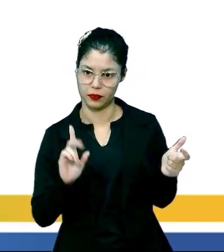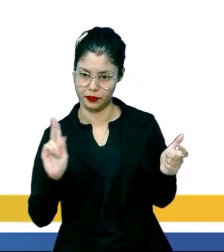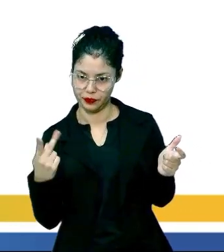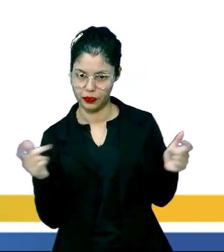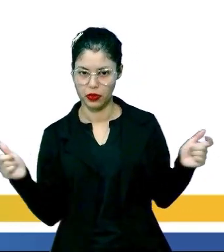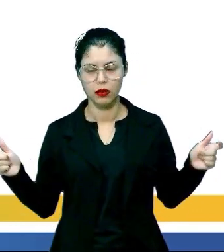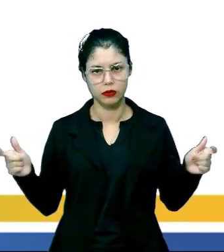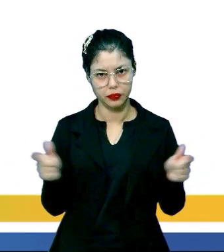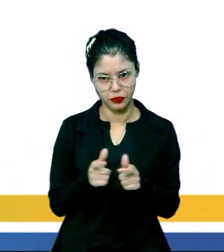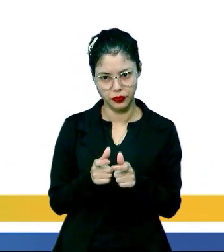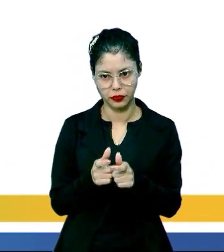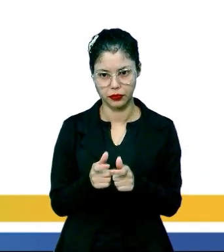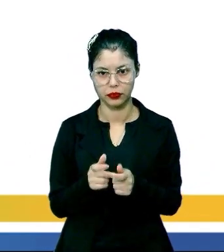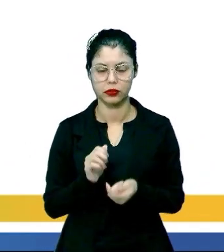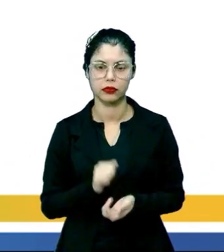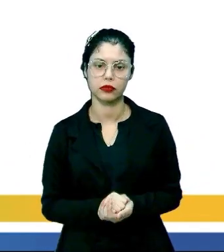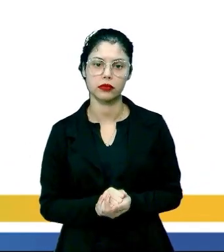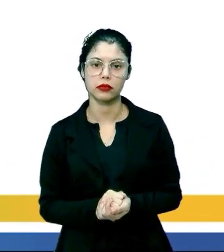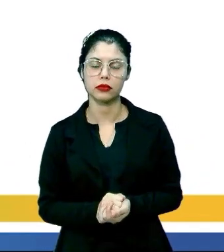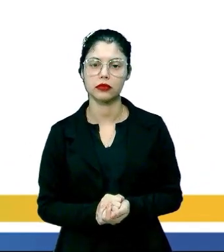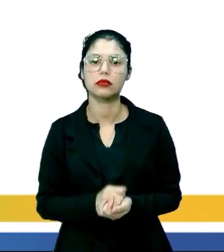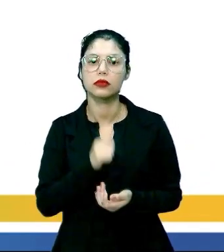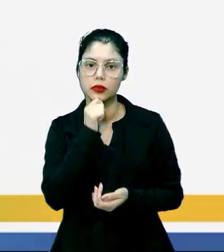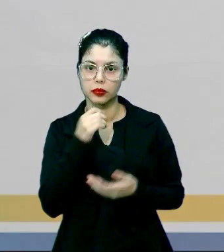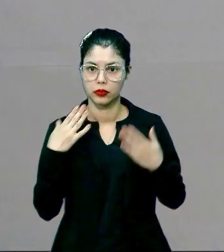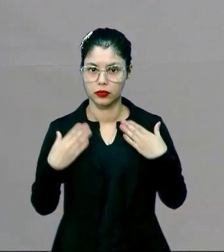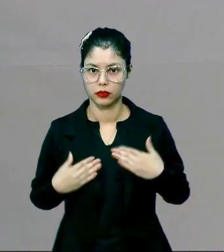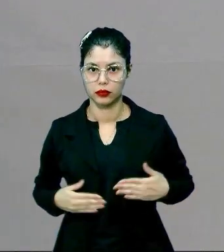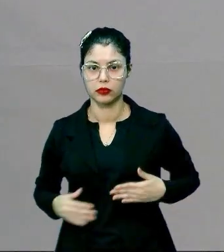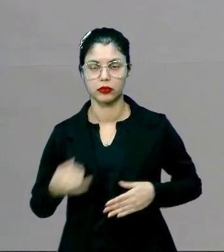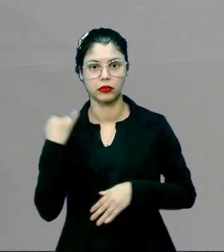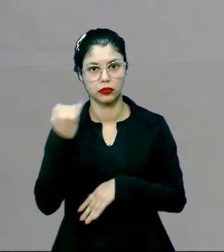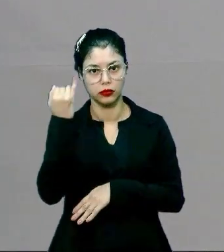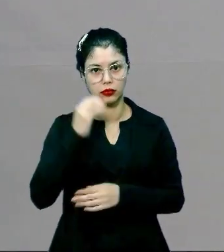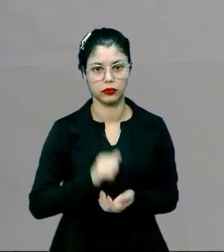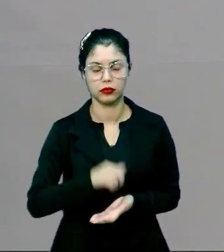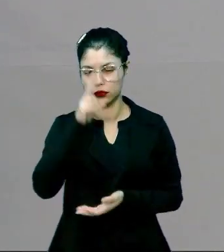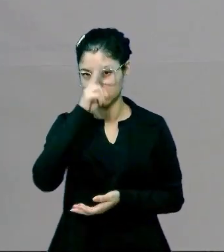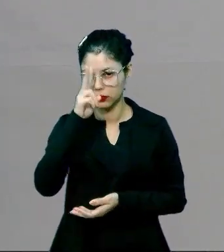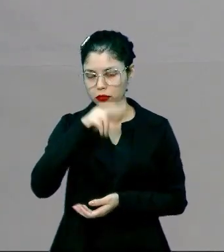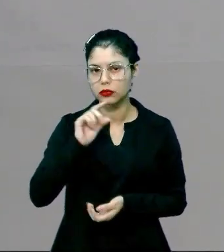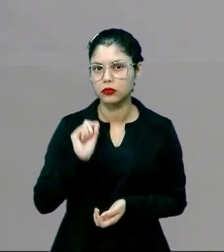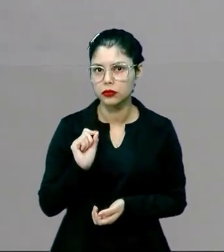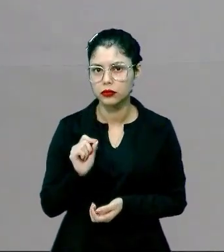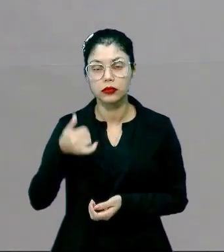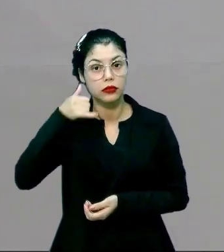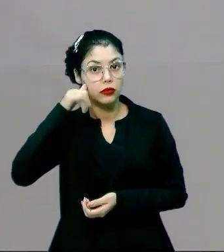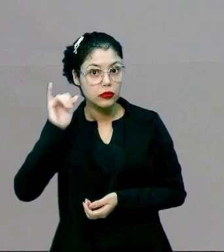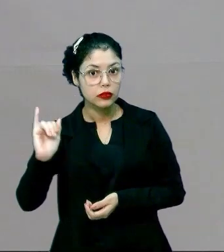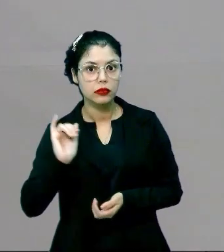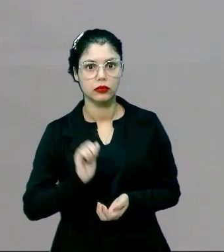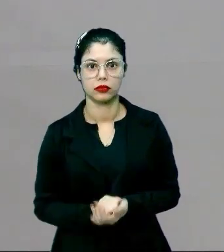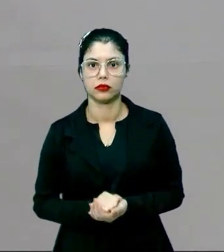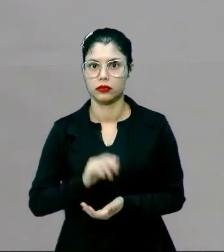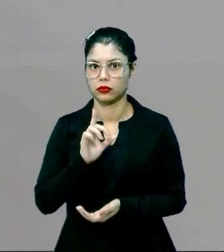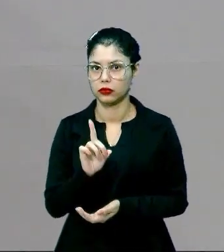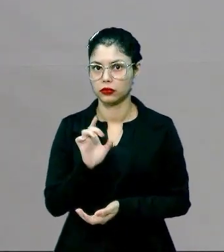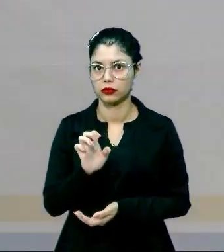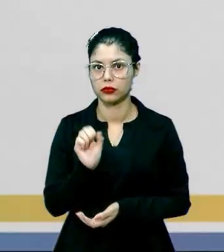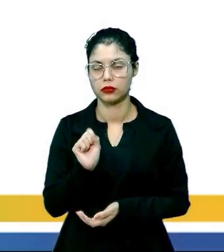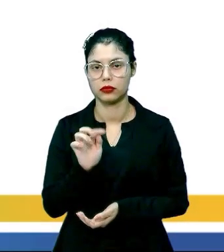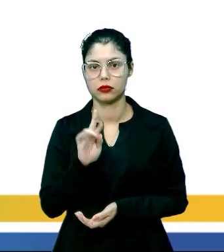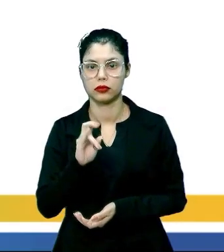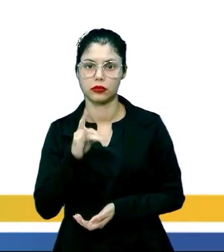ou diminuir o ADH no seu corpo, que inclusive é muito importante. Lembra, o ADH evita a sua